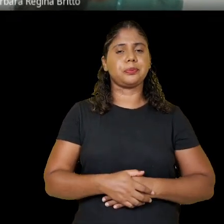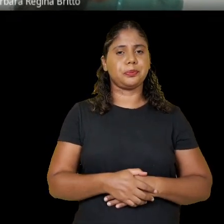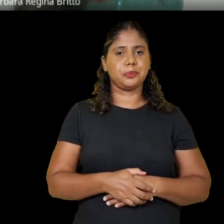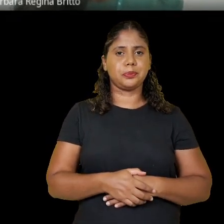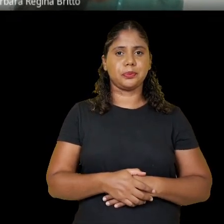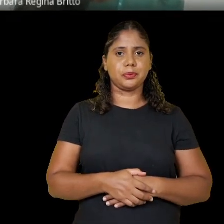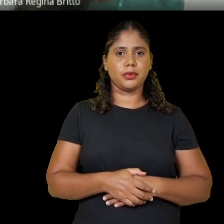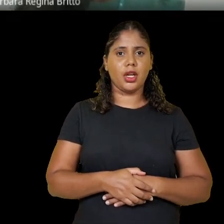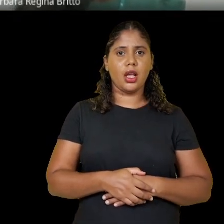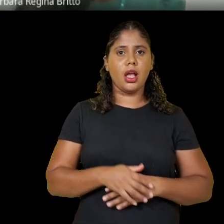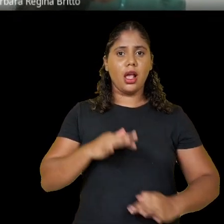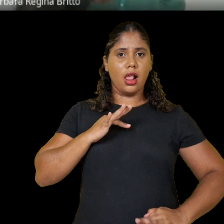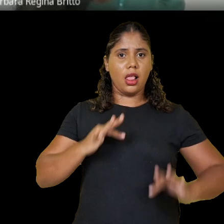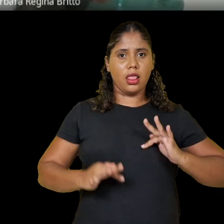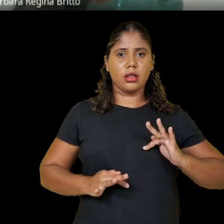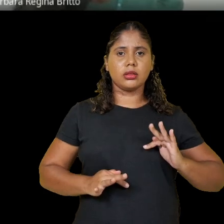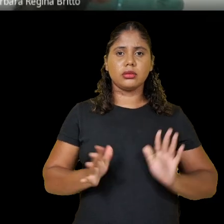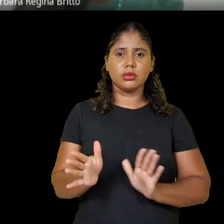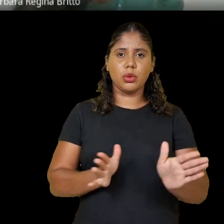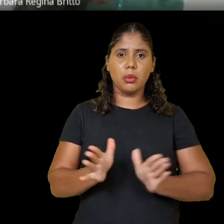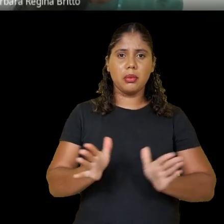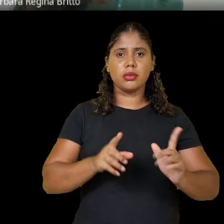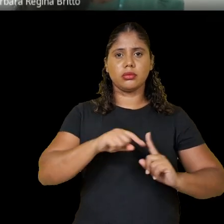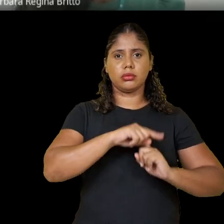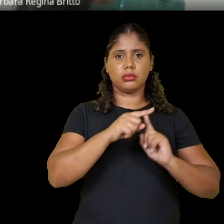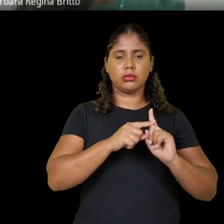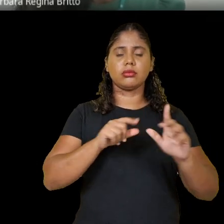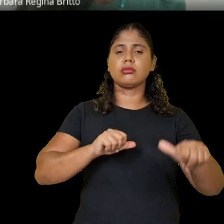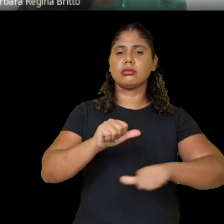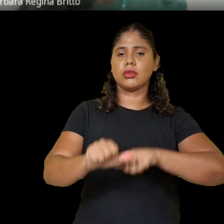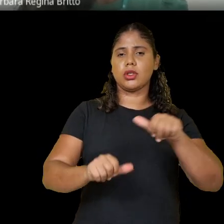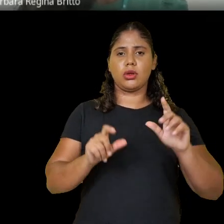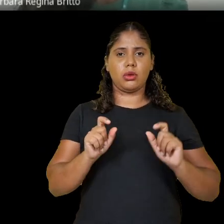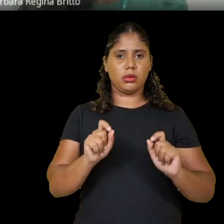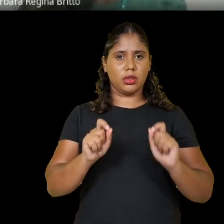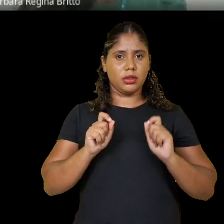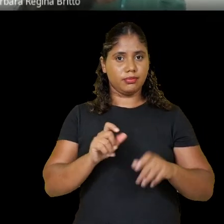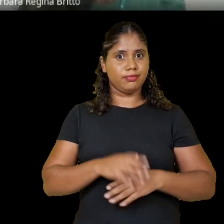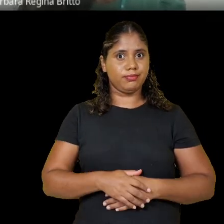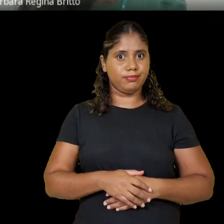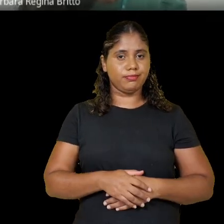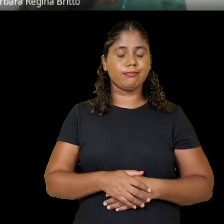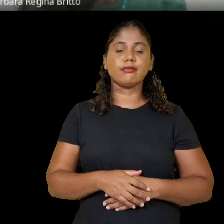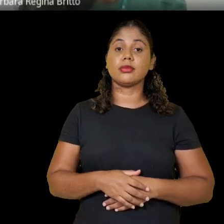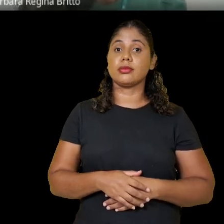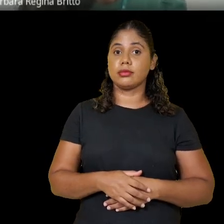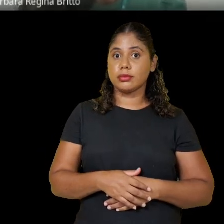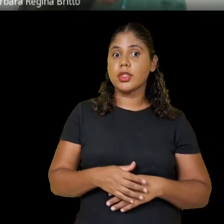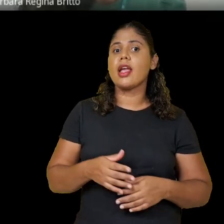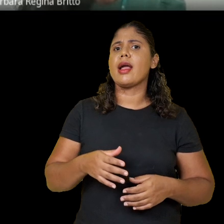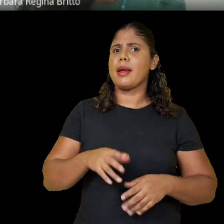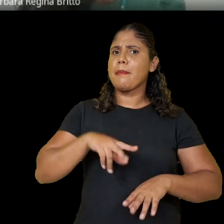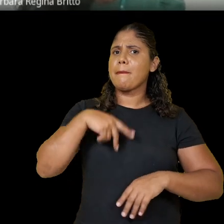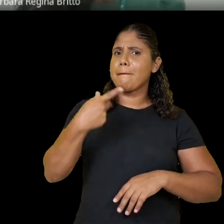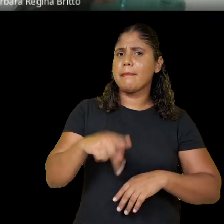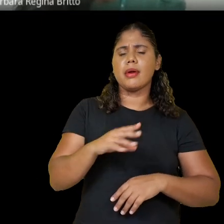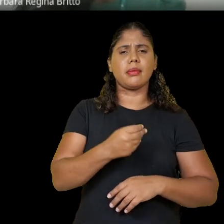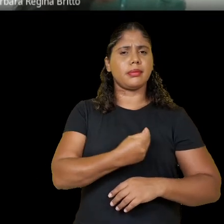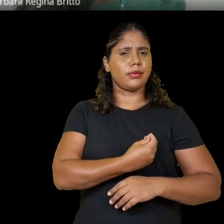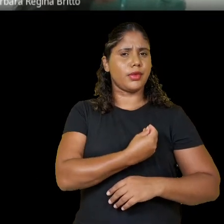As alterações fisiológicas da gravidez, elas são vitais, na